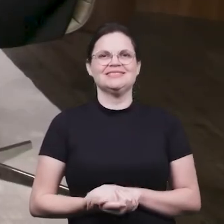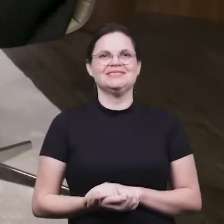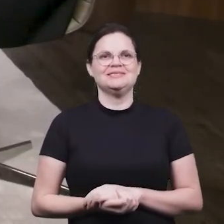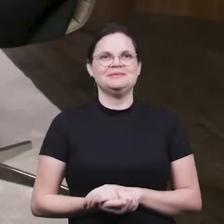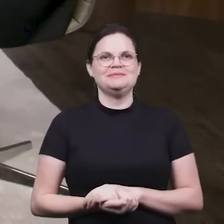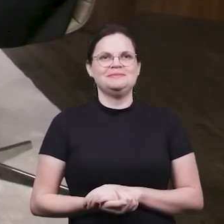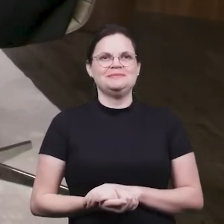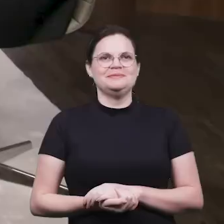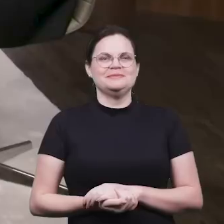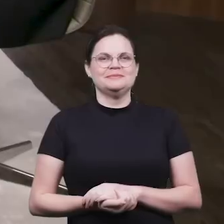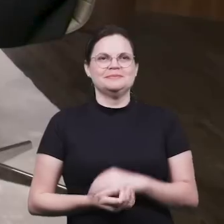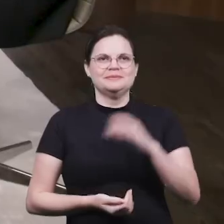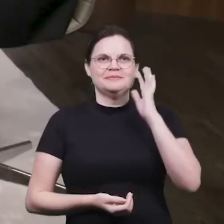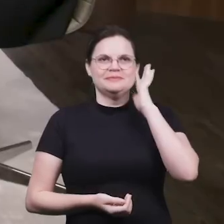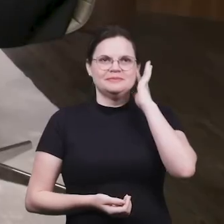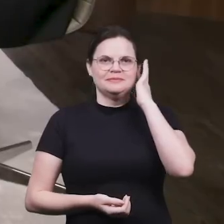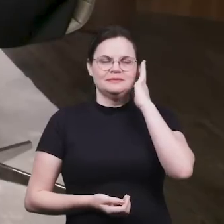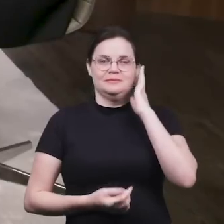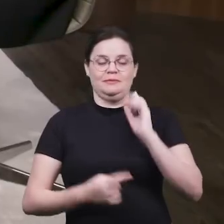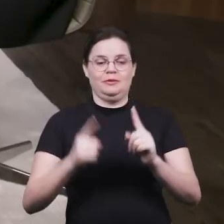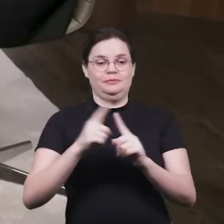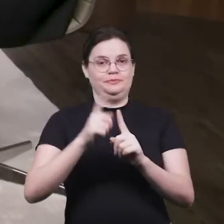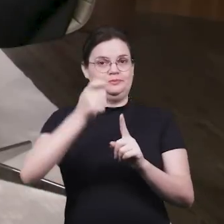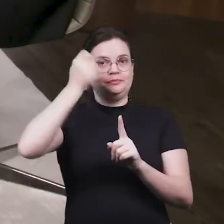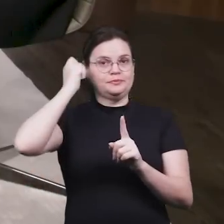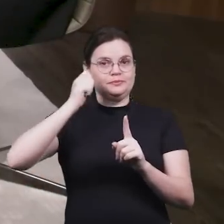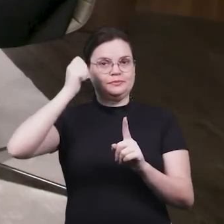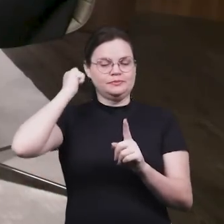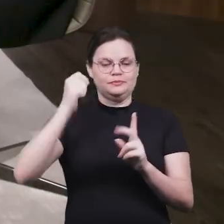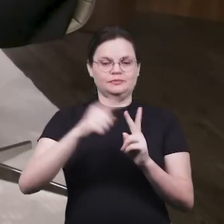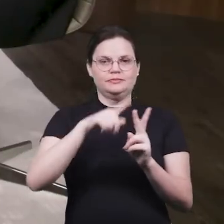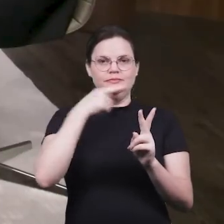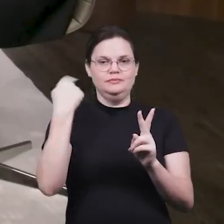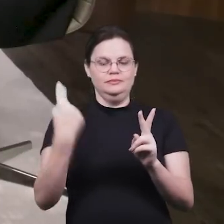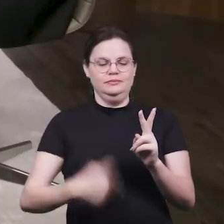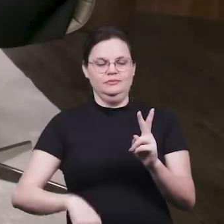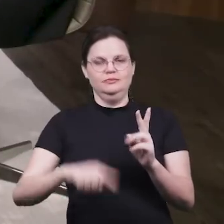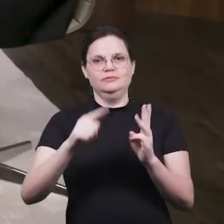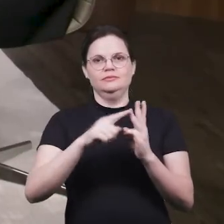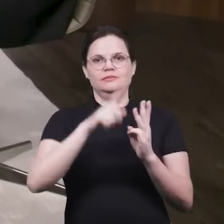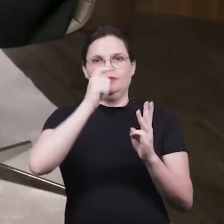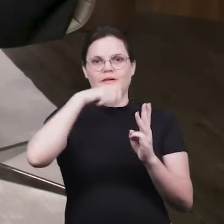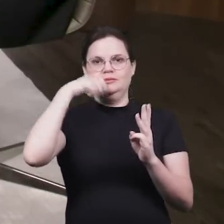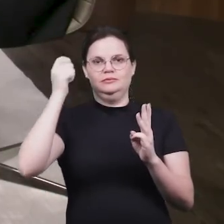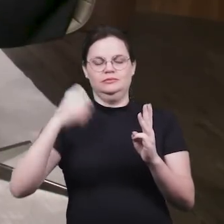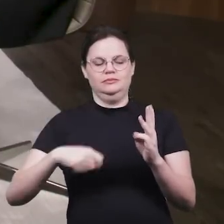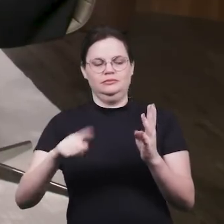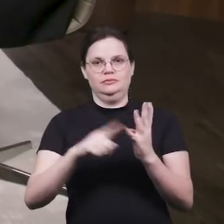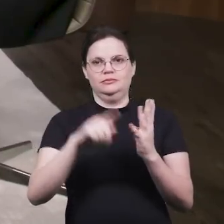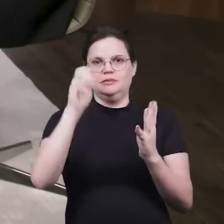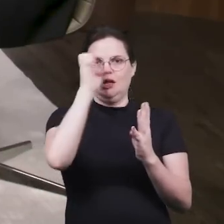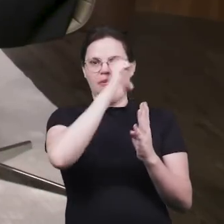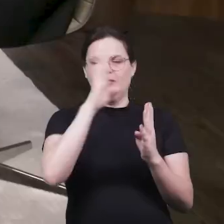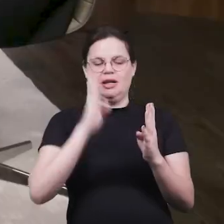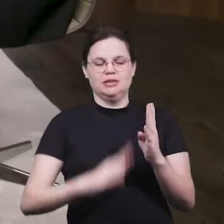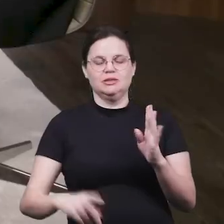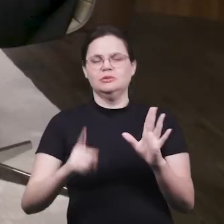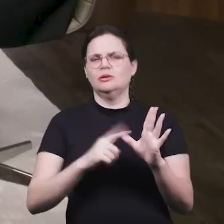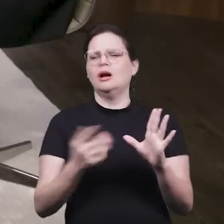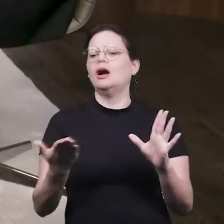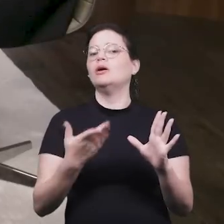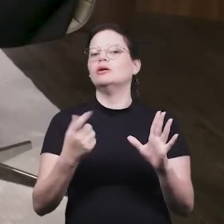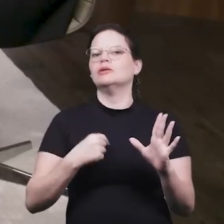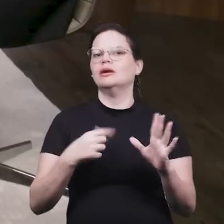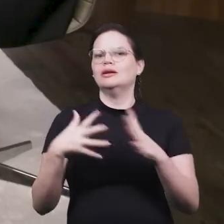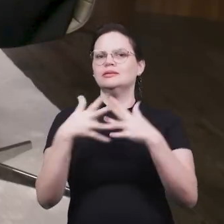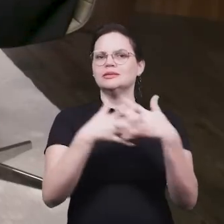então, Uzbeque, Ucrânia, Rússia, Ucrânia, Brasil. Rússia, Brasil, Agora